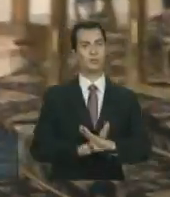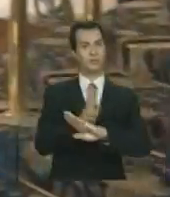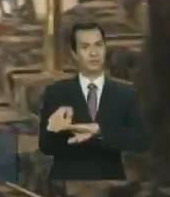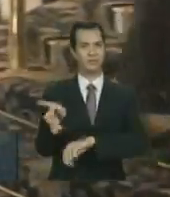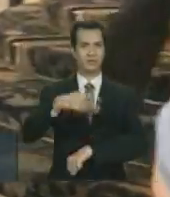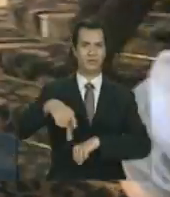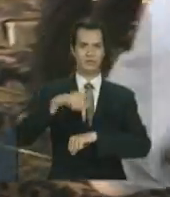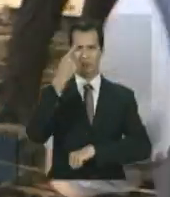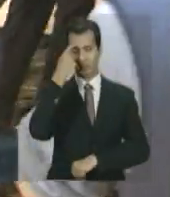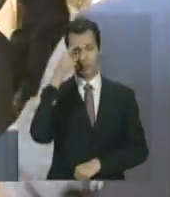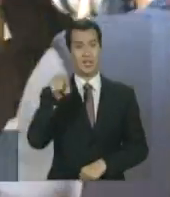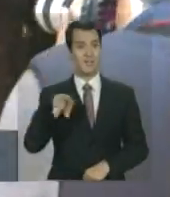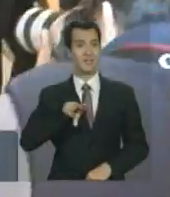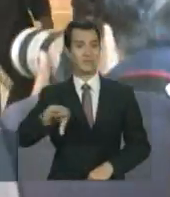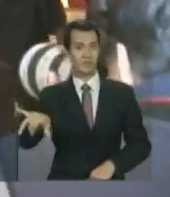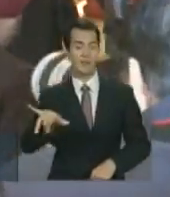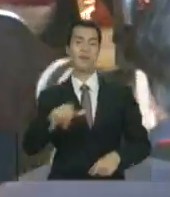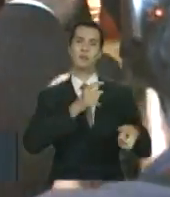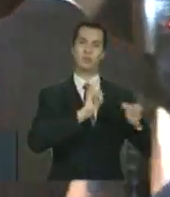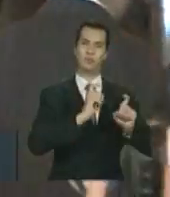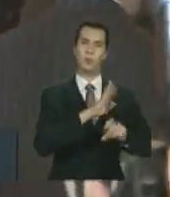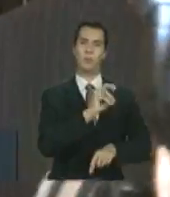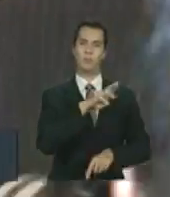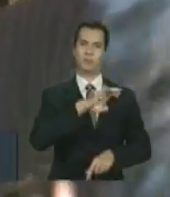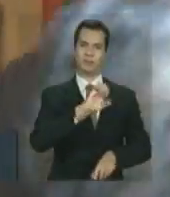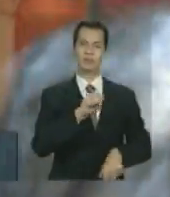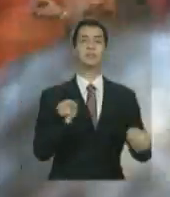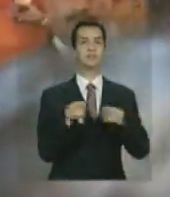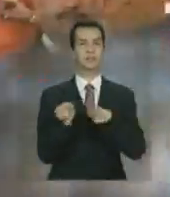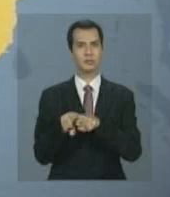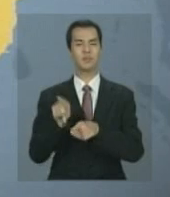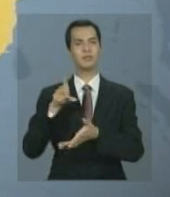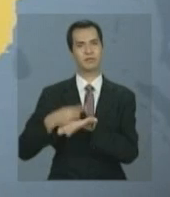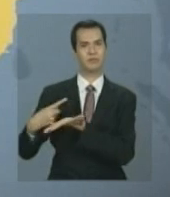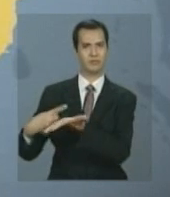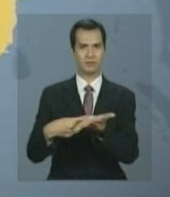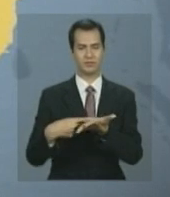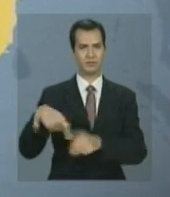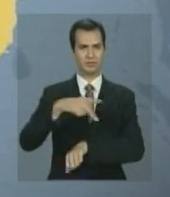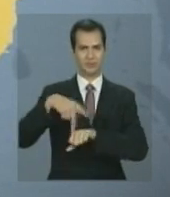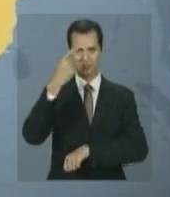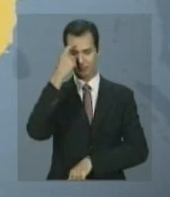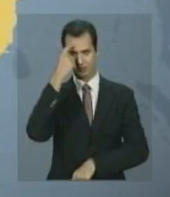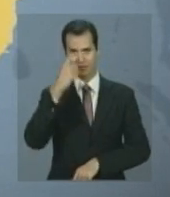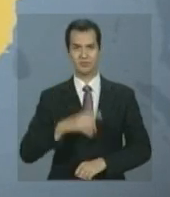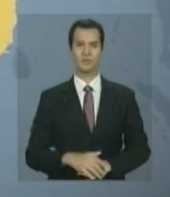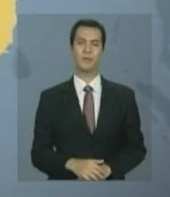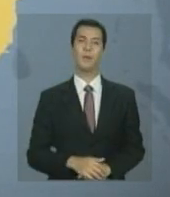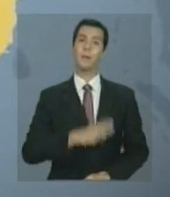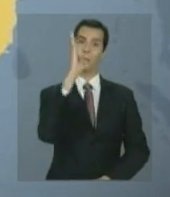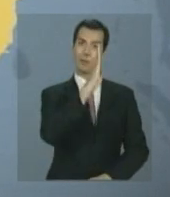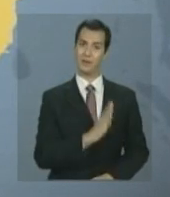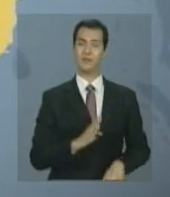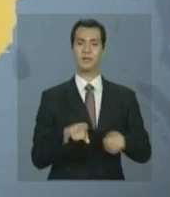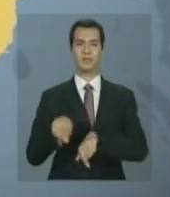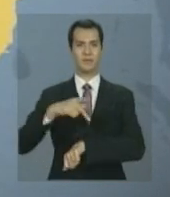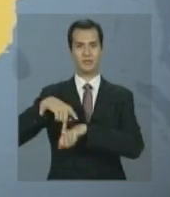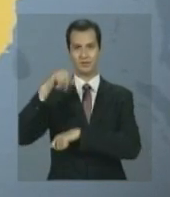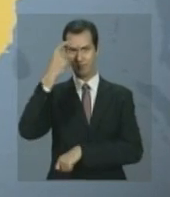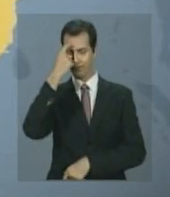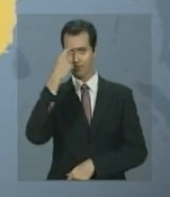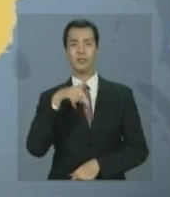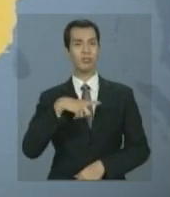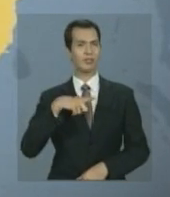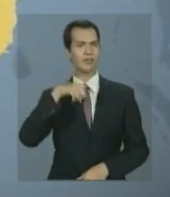BRICS, pretende ampliar o comércio e firmar parcerias. O Brasil e a Índia têm interesses em comum em áreas